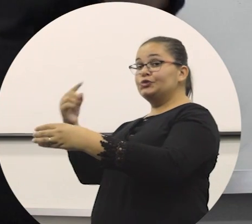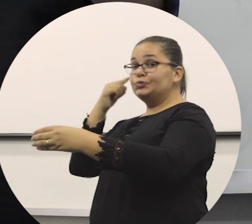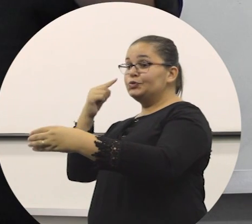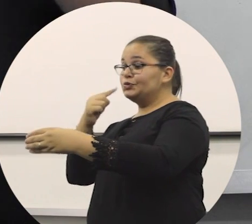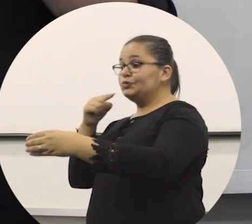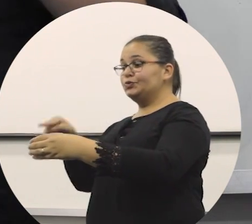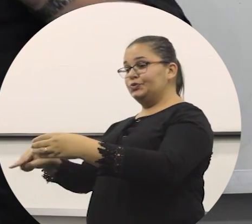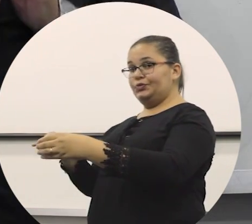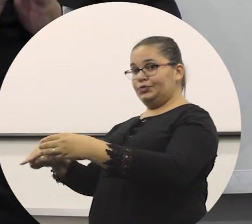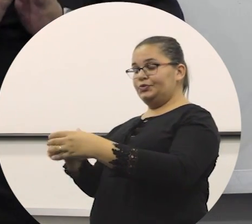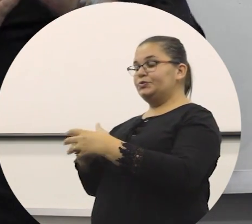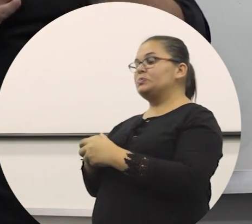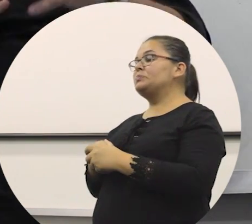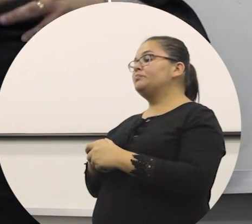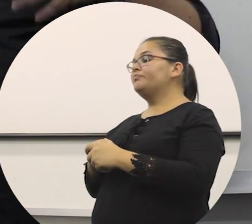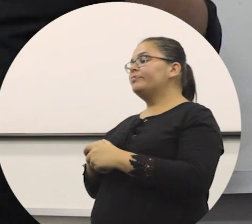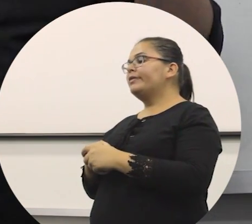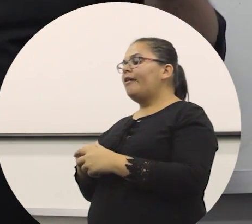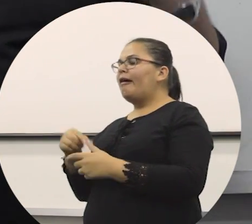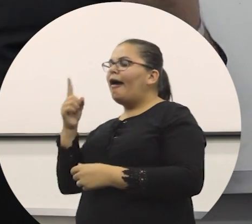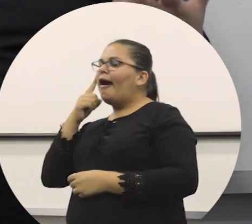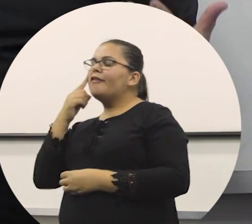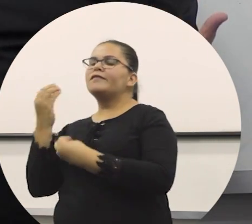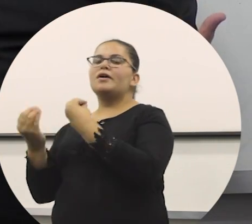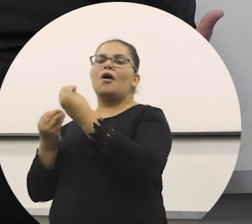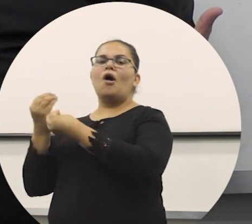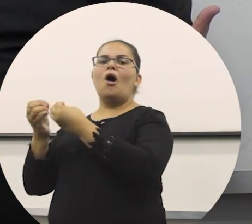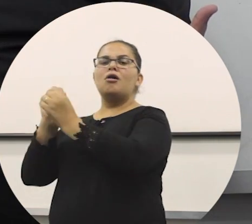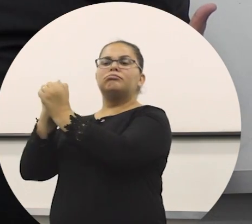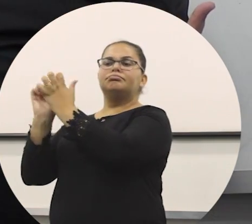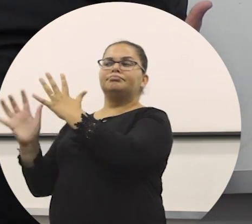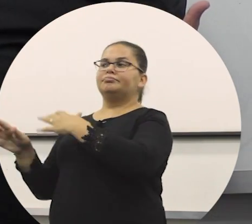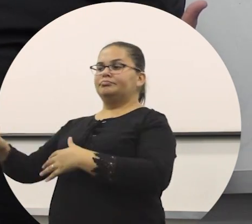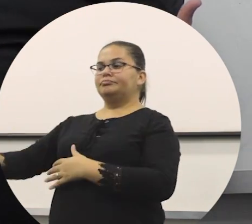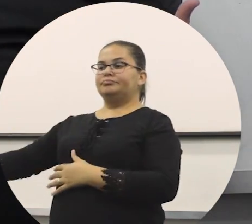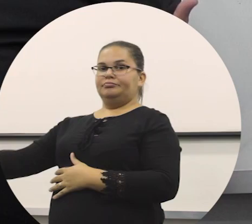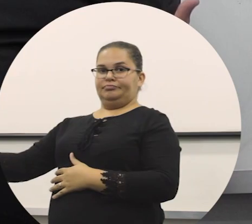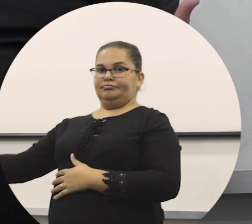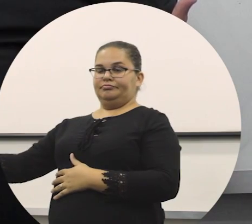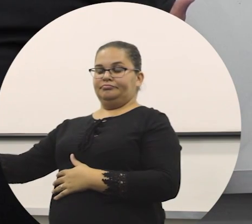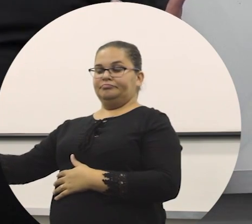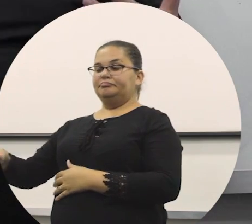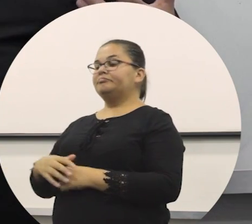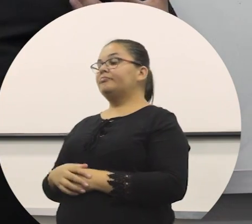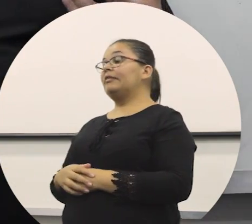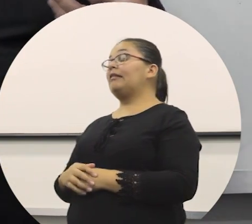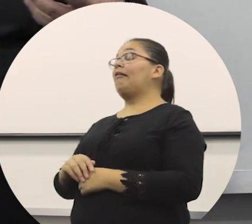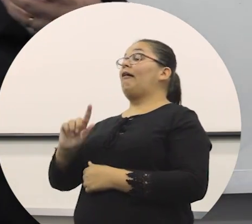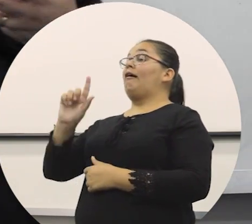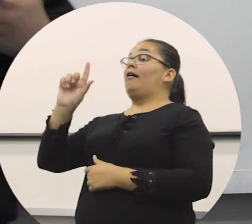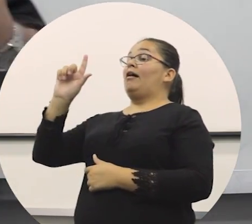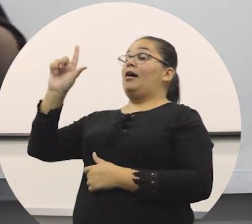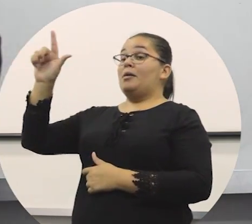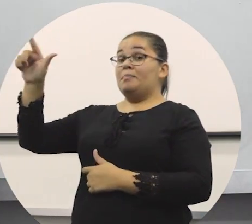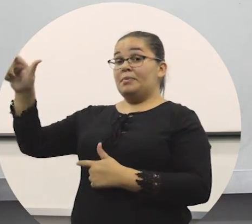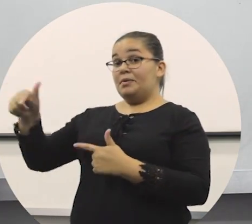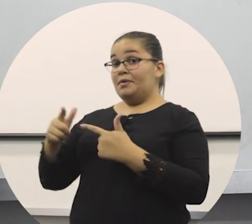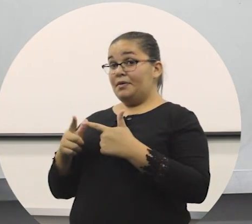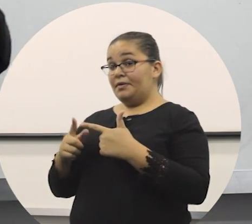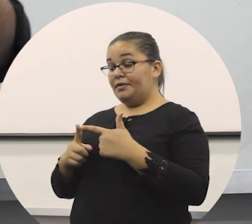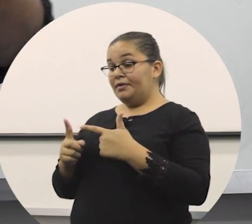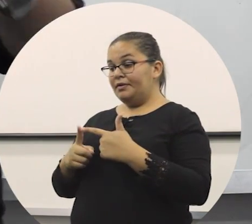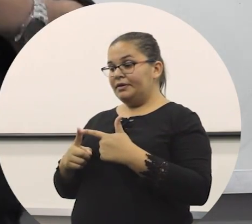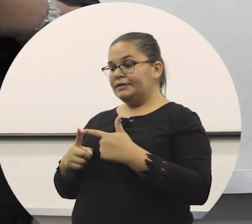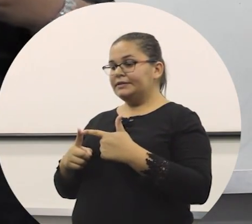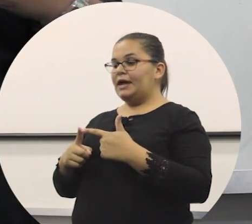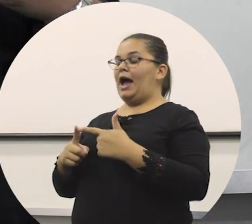era assim, aplicaram um teste de linguagem para ver proficiência naquela língua. Depois, naquela língua, no